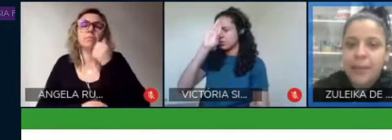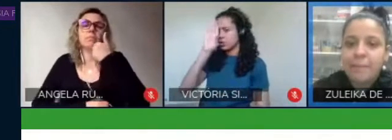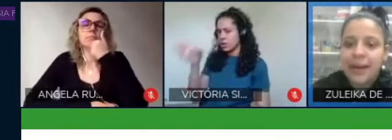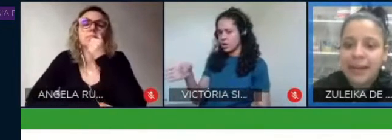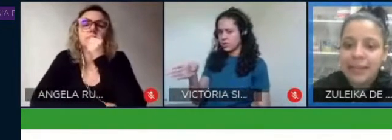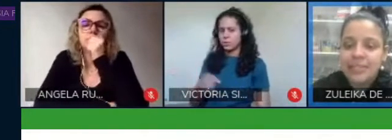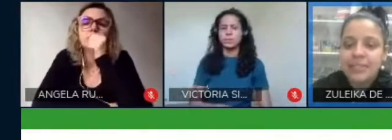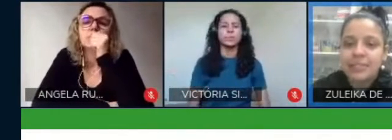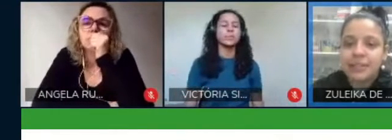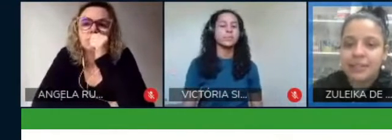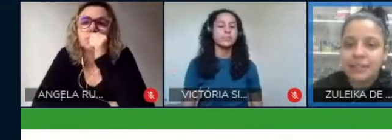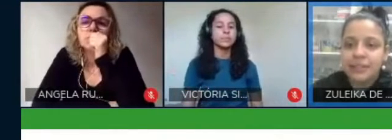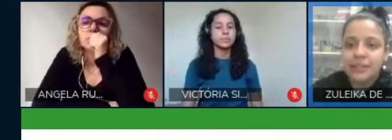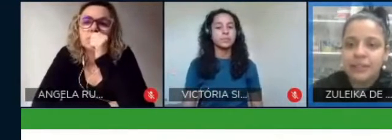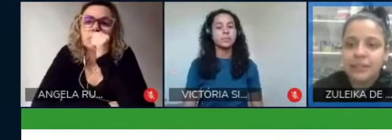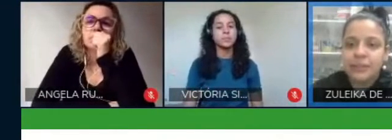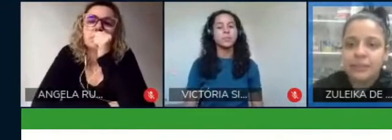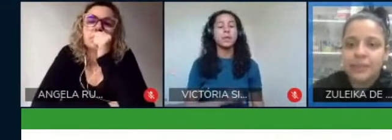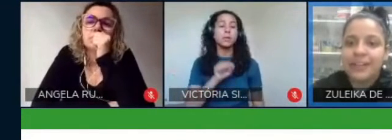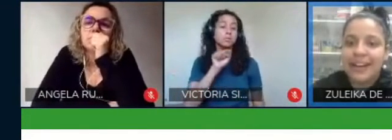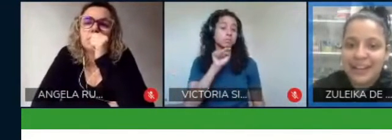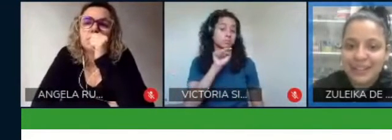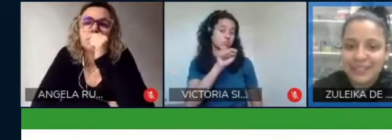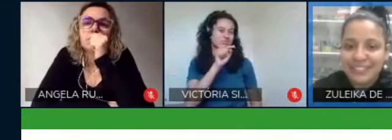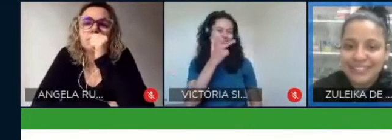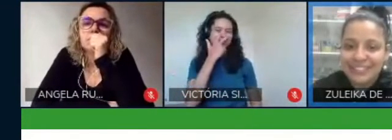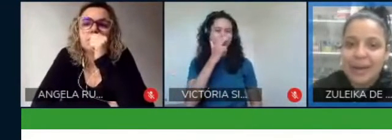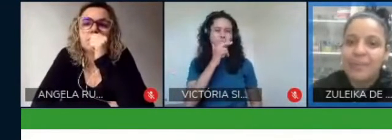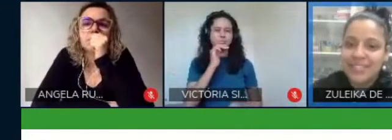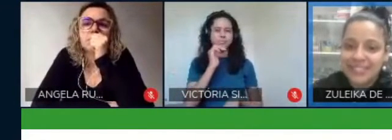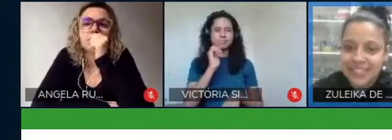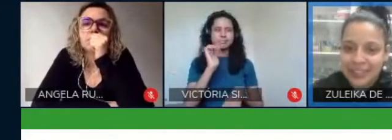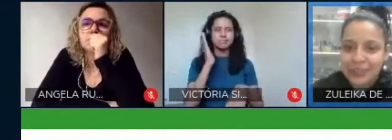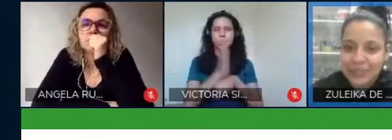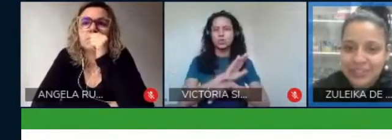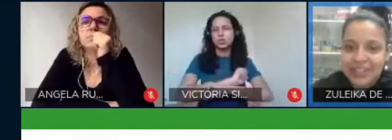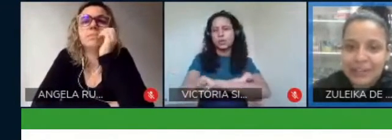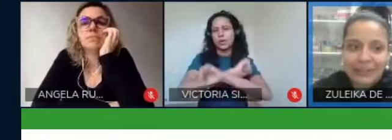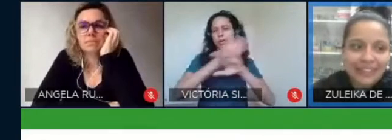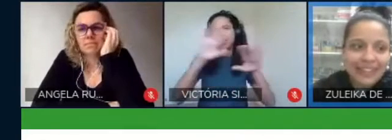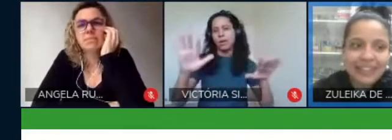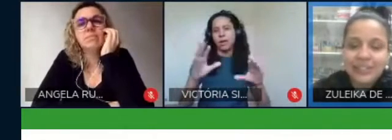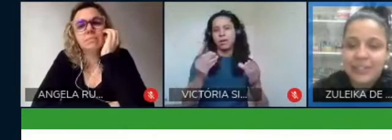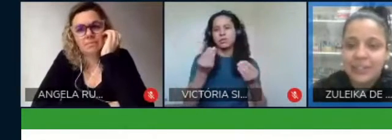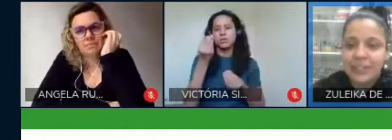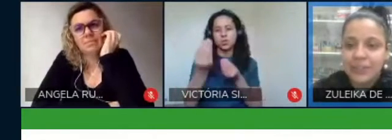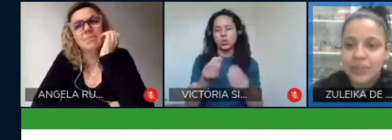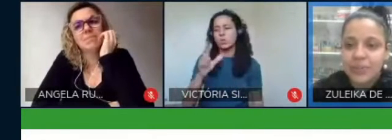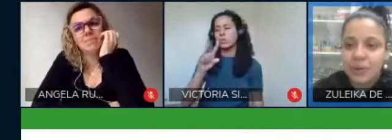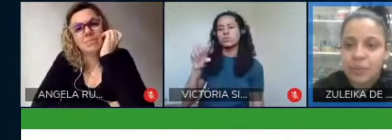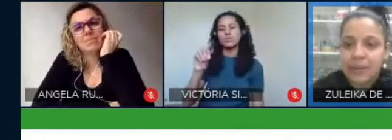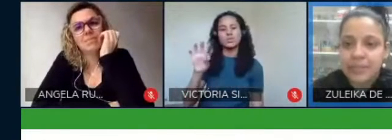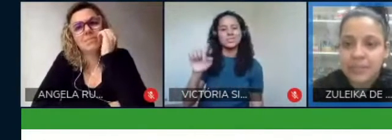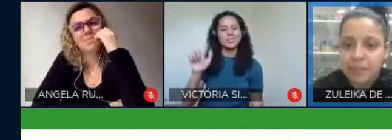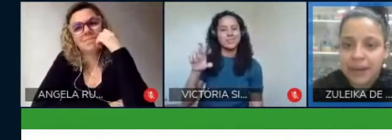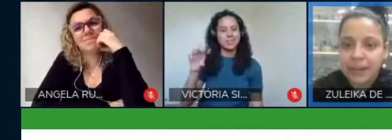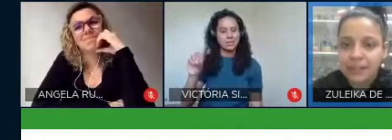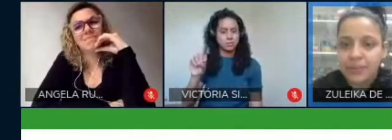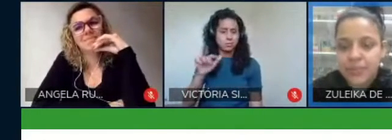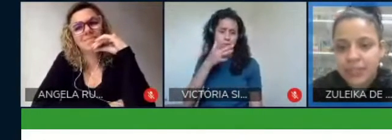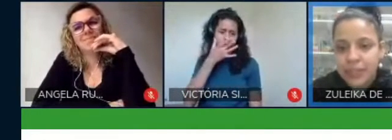Isso fica bem mais claro na apresentação do Zotero, né, que acredito que todos